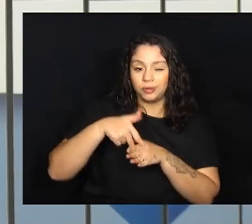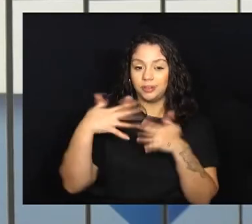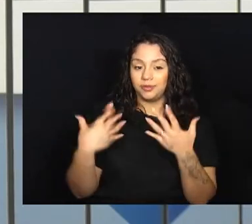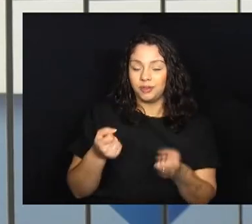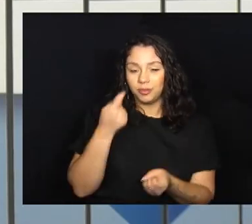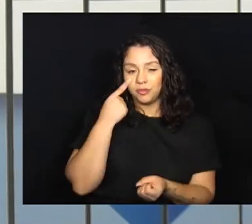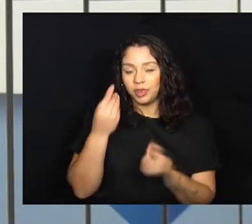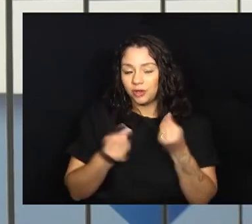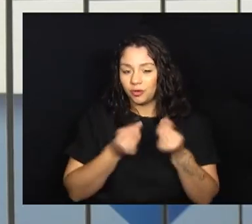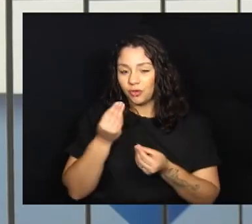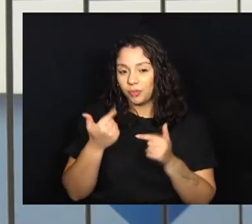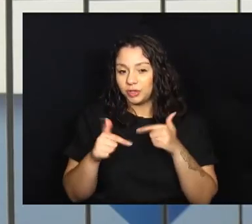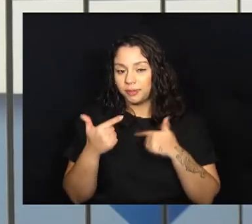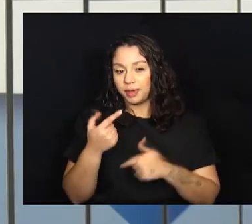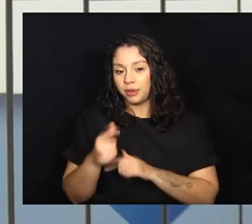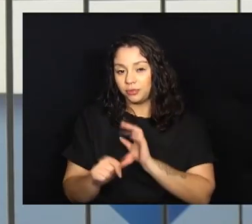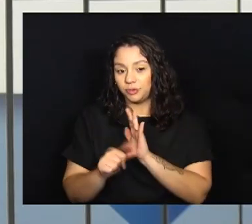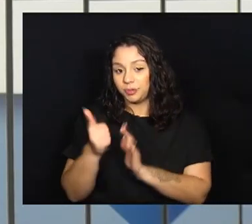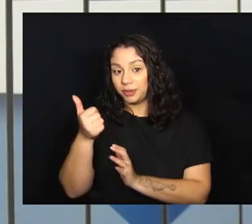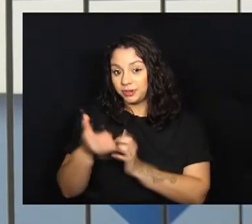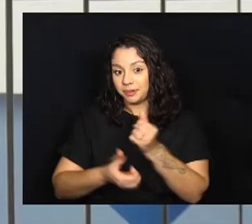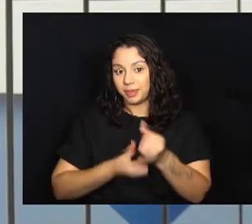foi o trabalho no primeiro semestre.